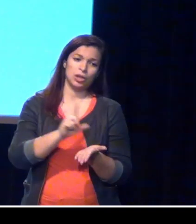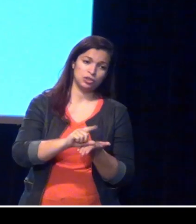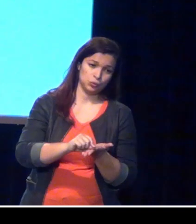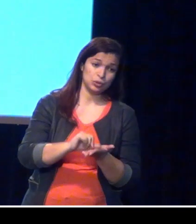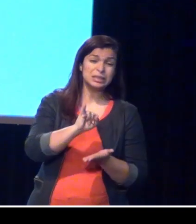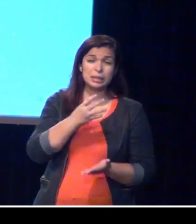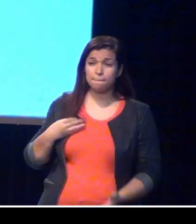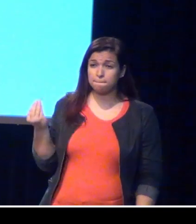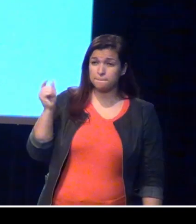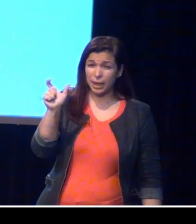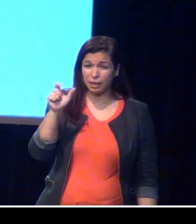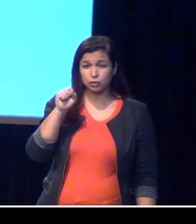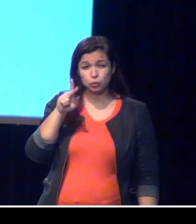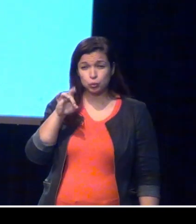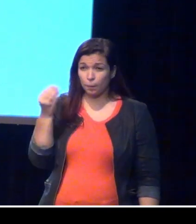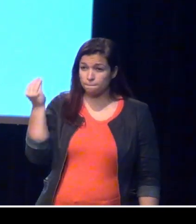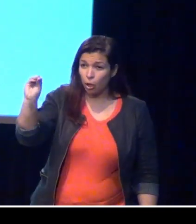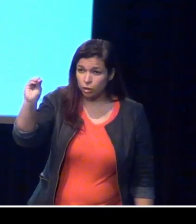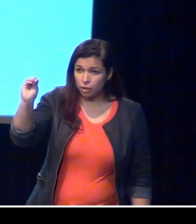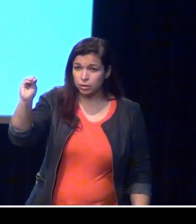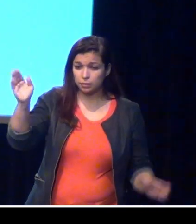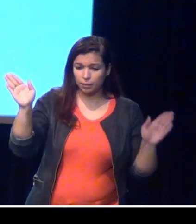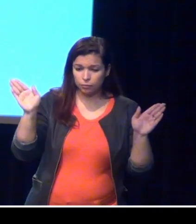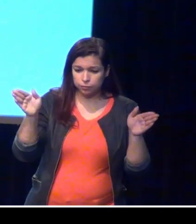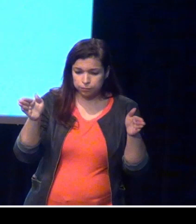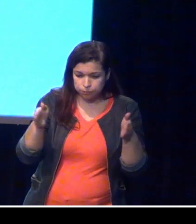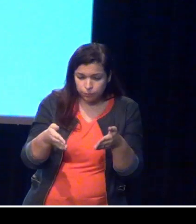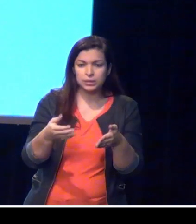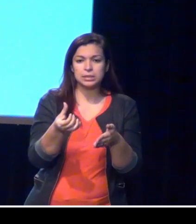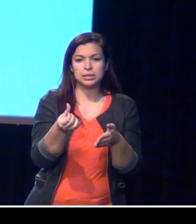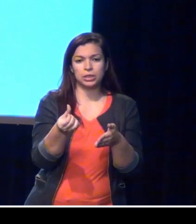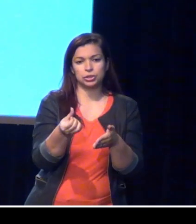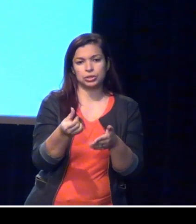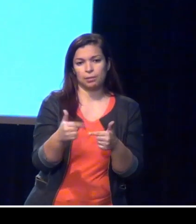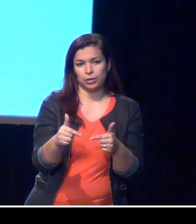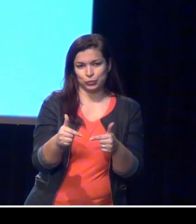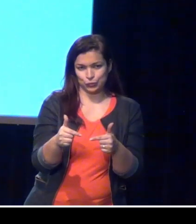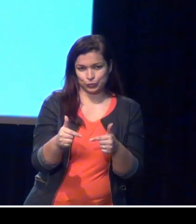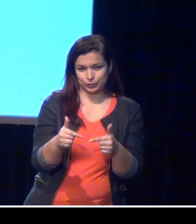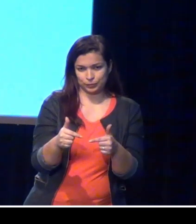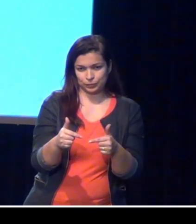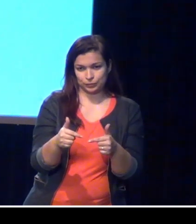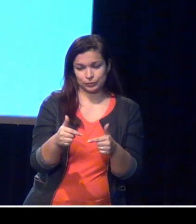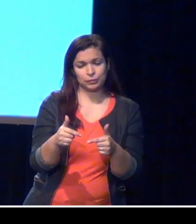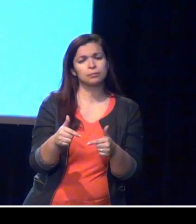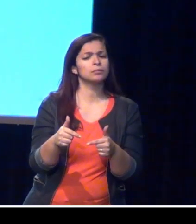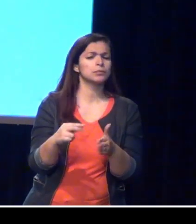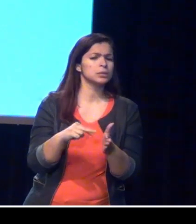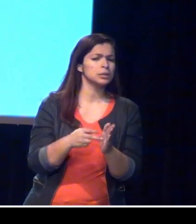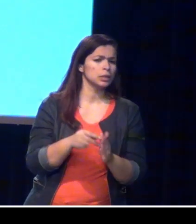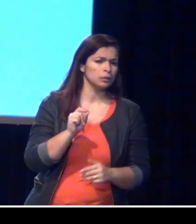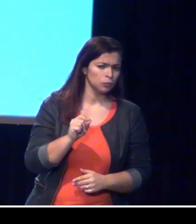6. E esse dado nos diz muito, né? Nós precisamos